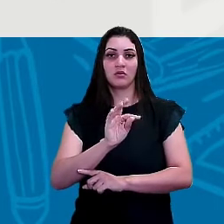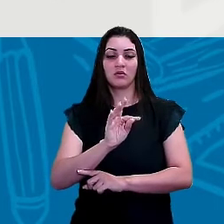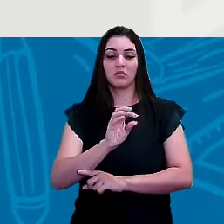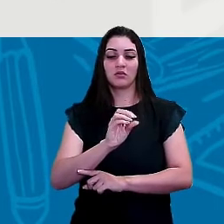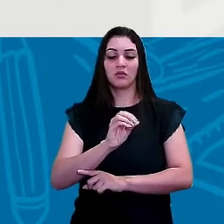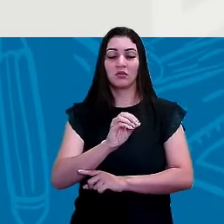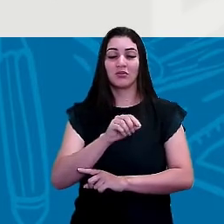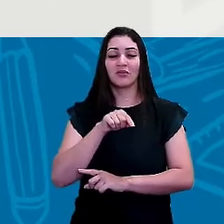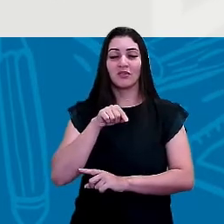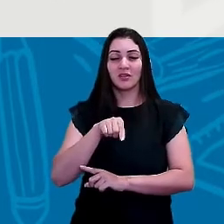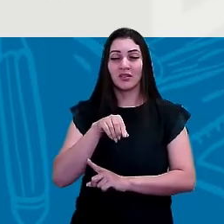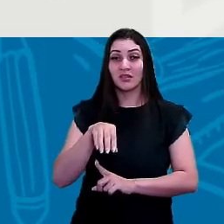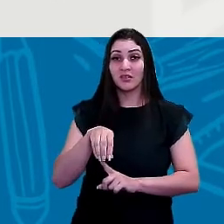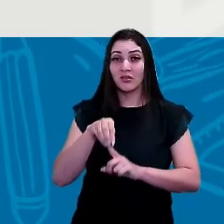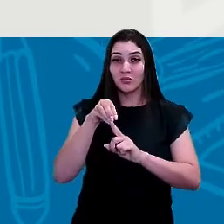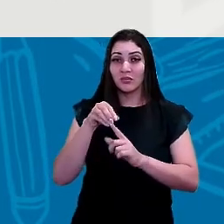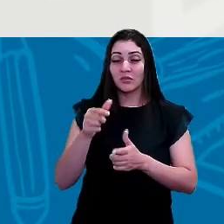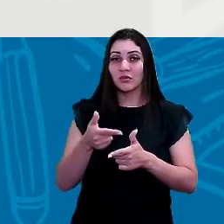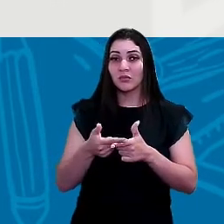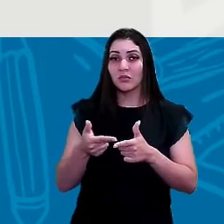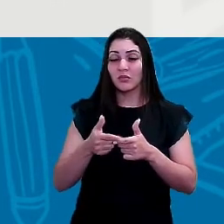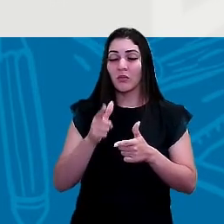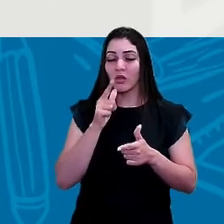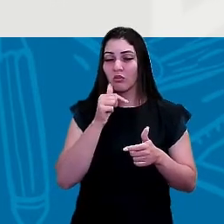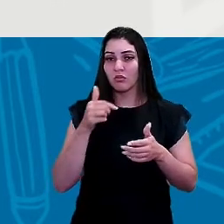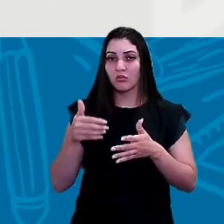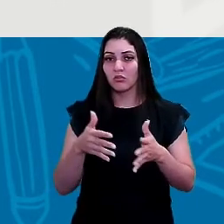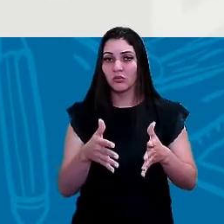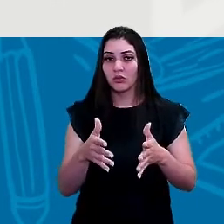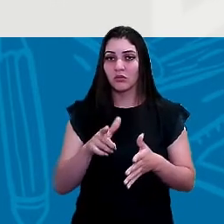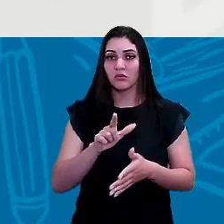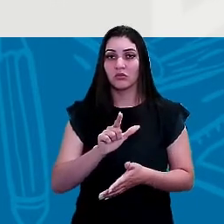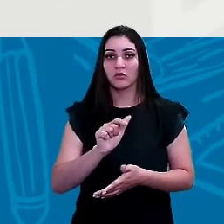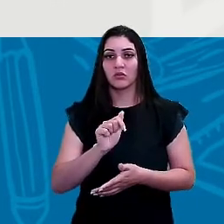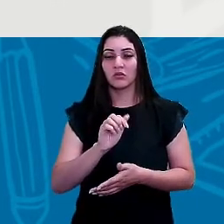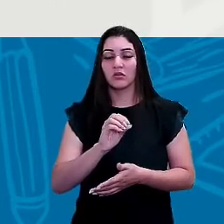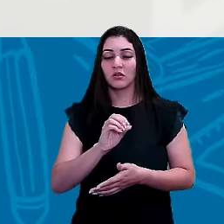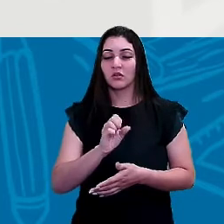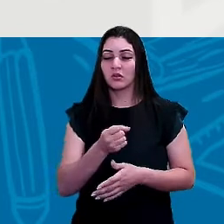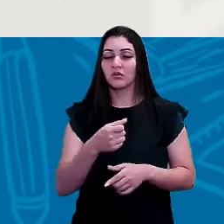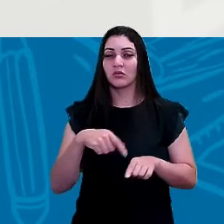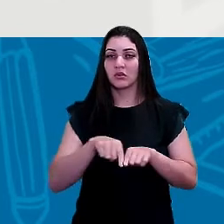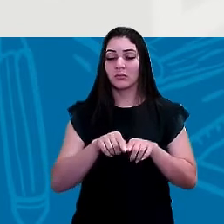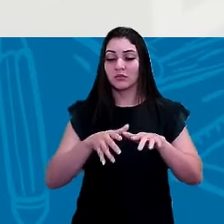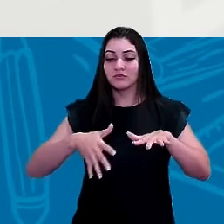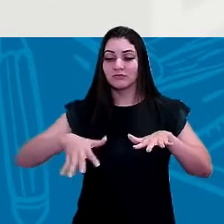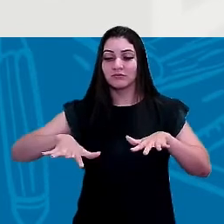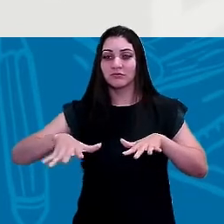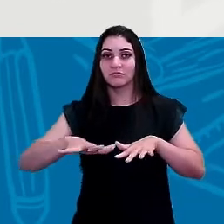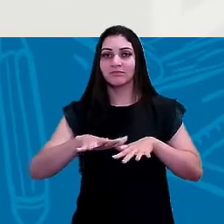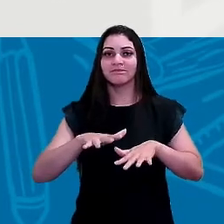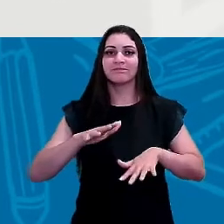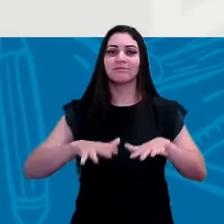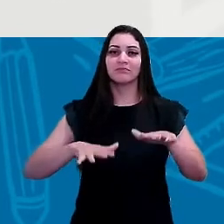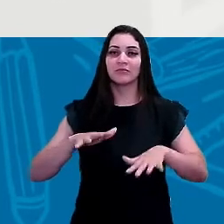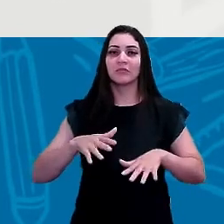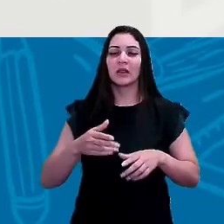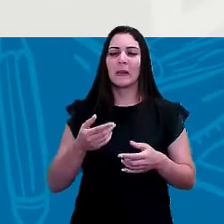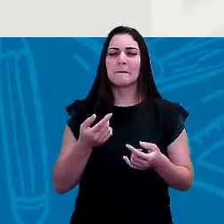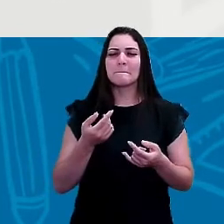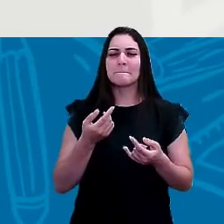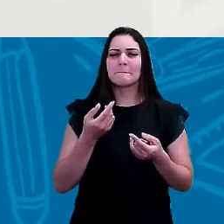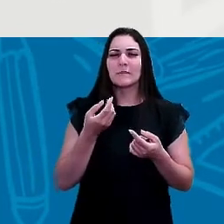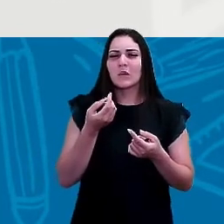deterioração dos rios, lagos e oceanos. Então, é basicamente muito parecido